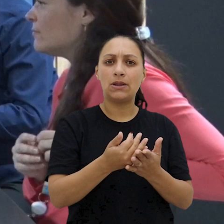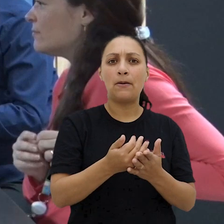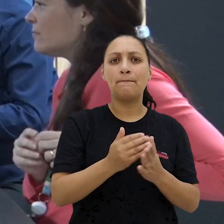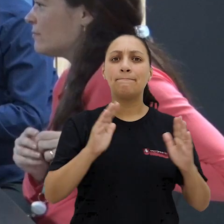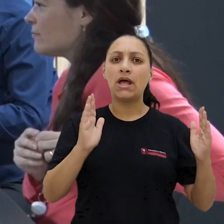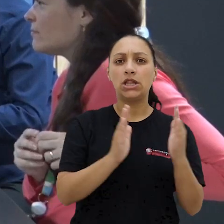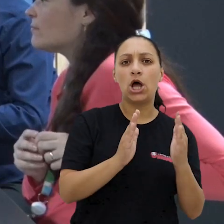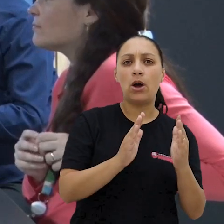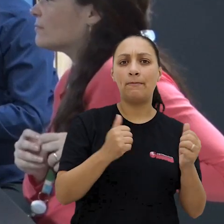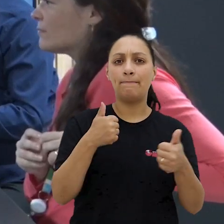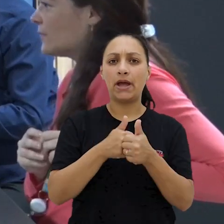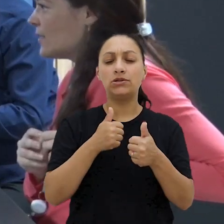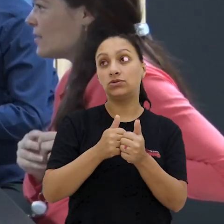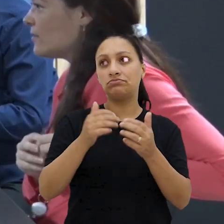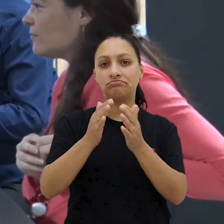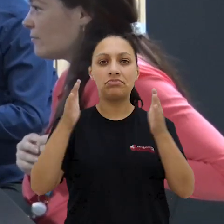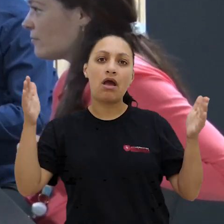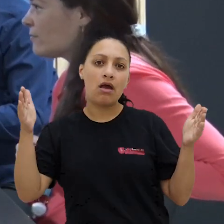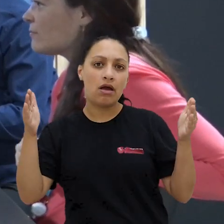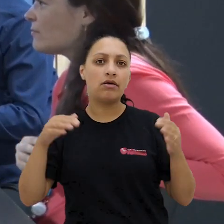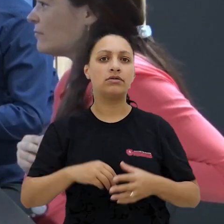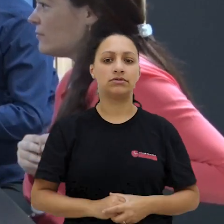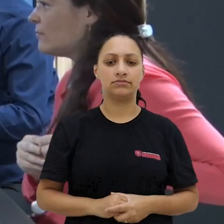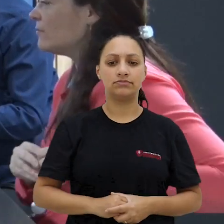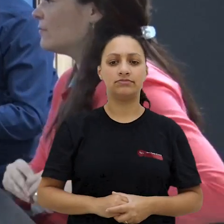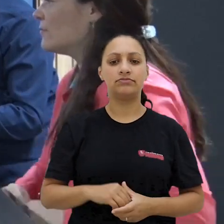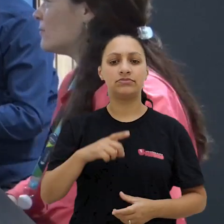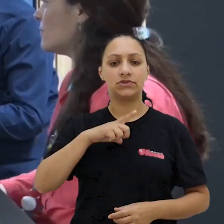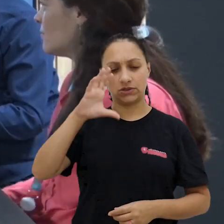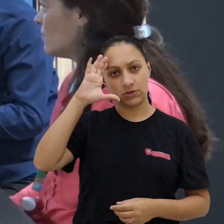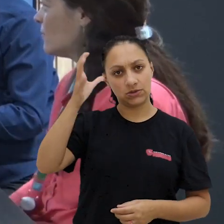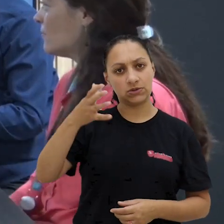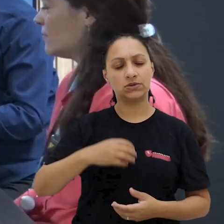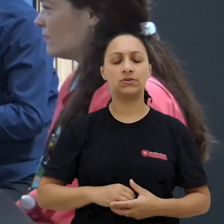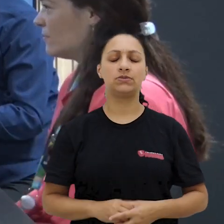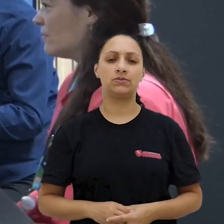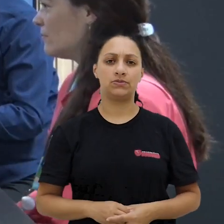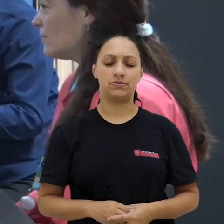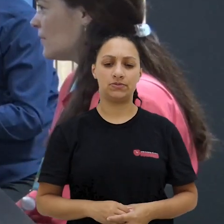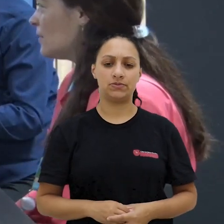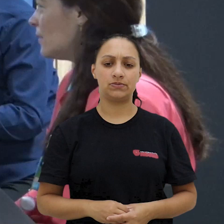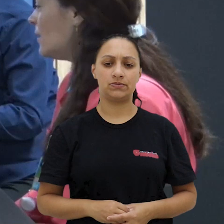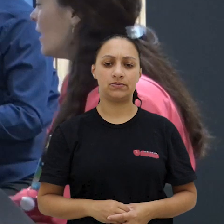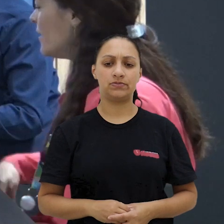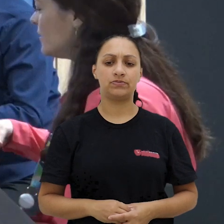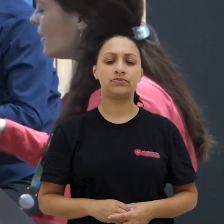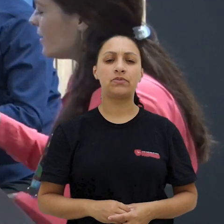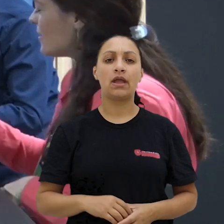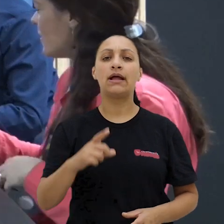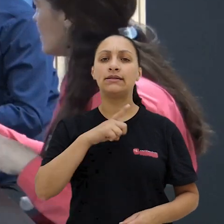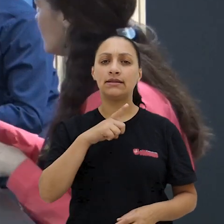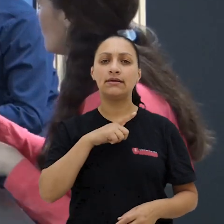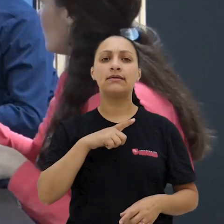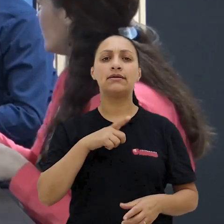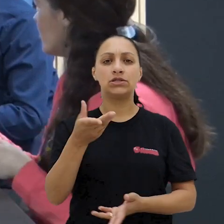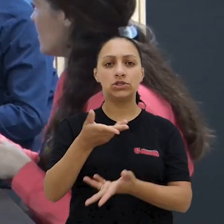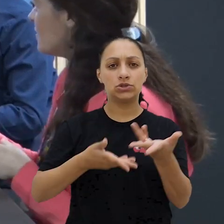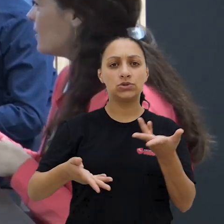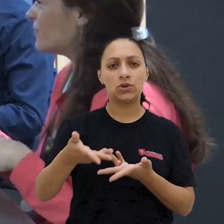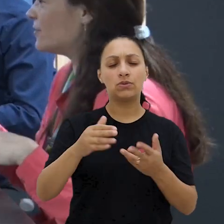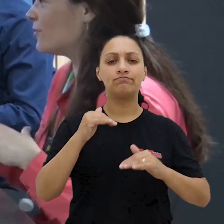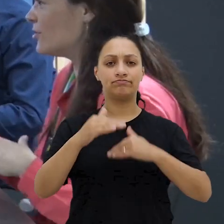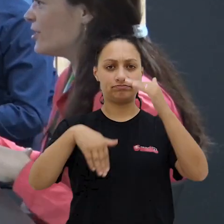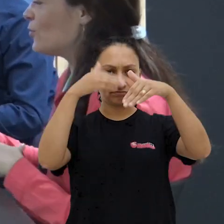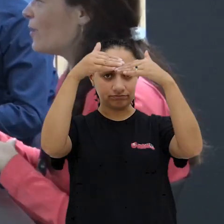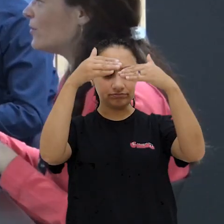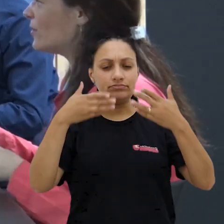troca uma ideia e, né, busca uma solução e participa do fortalece, evento, né? Assim, E aí tem essa troca